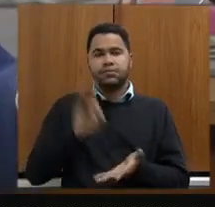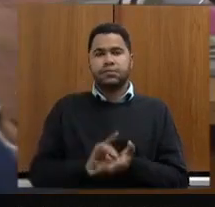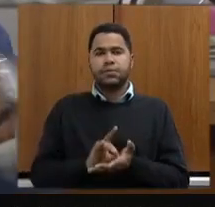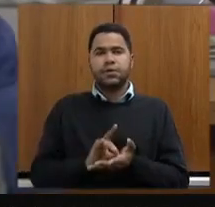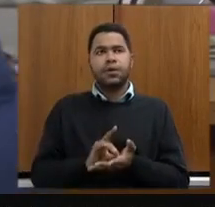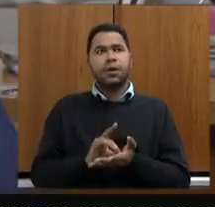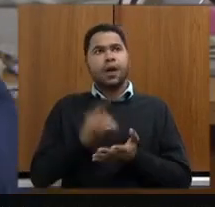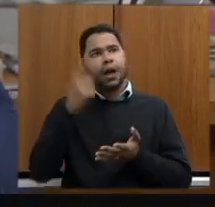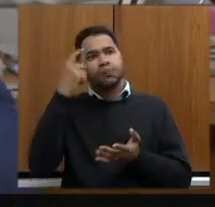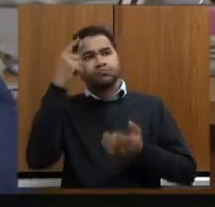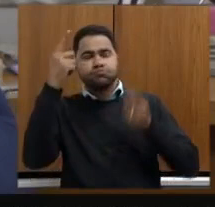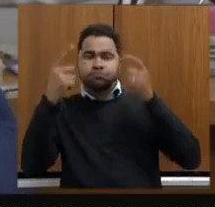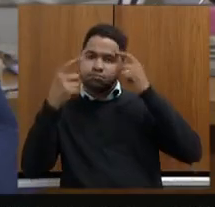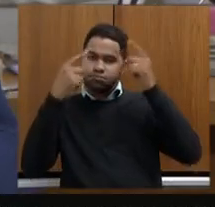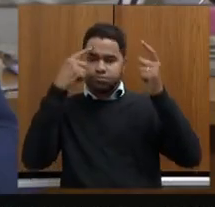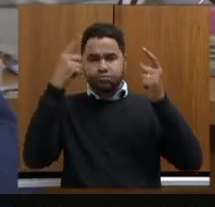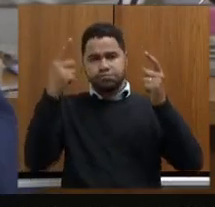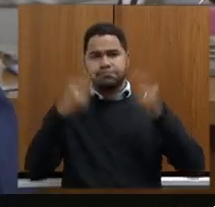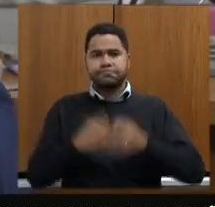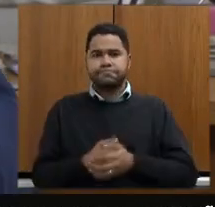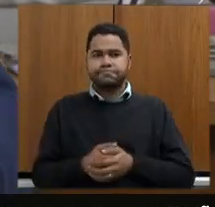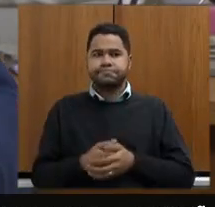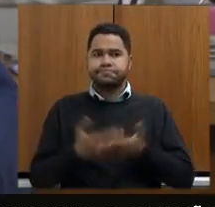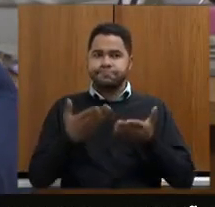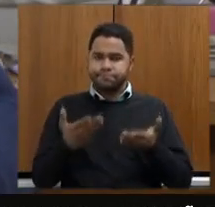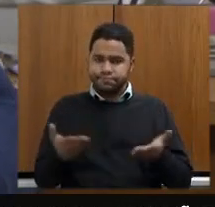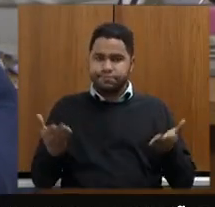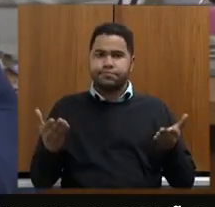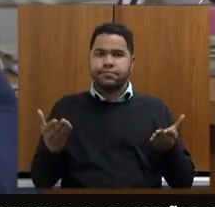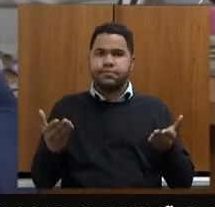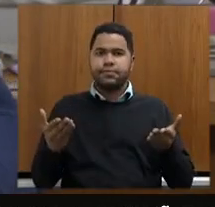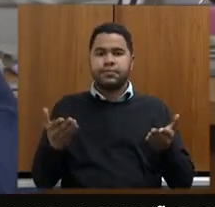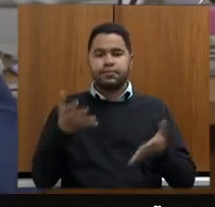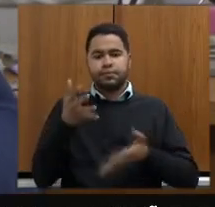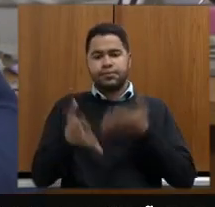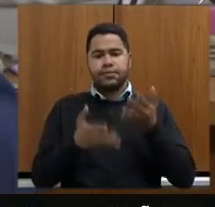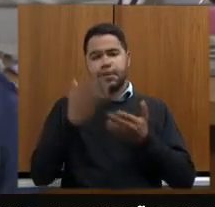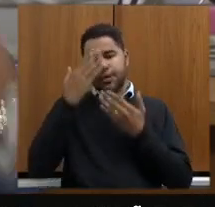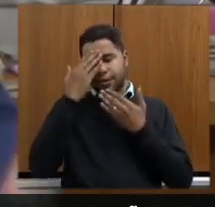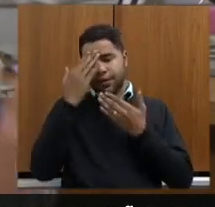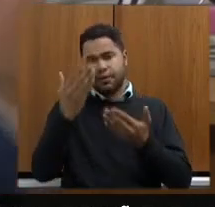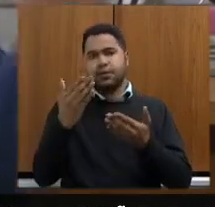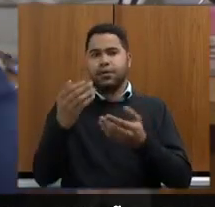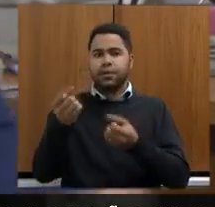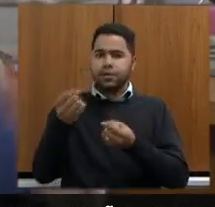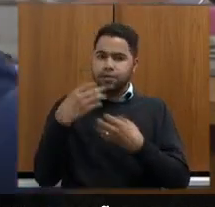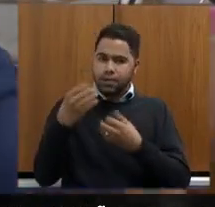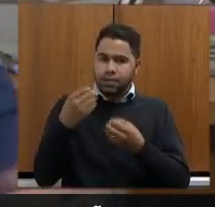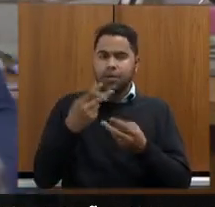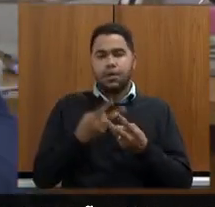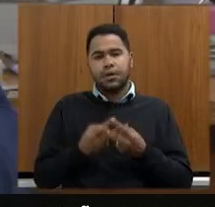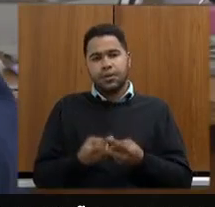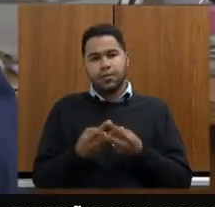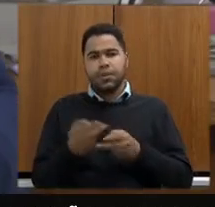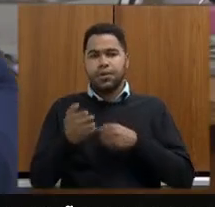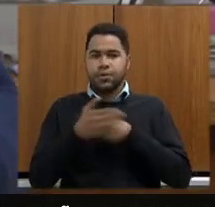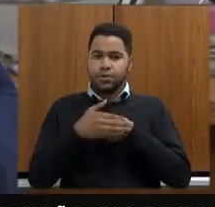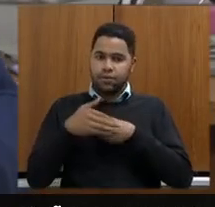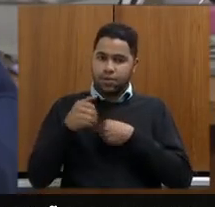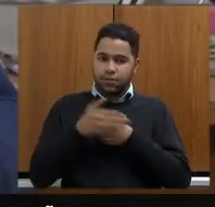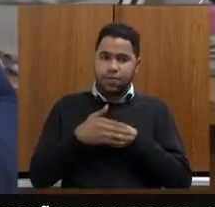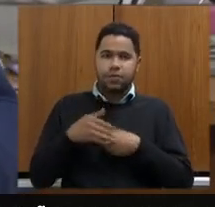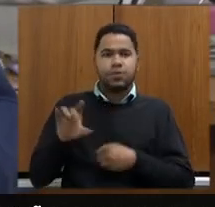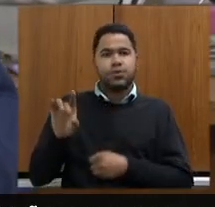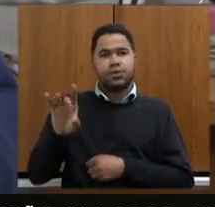brigam as ideias e jamais os homens então ficam fica aqui a minha palavra de gratidão aos ensinamentos a paciência e o carinho